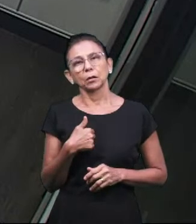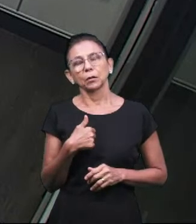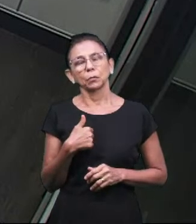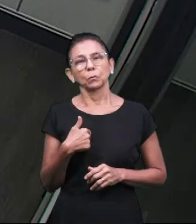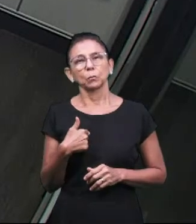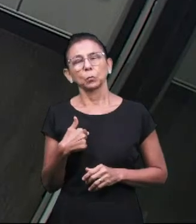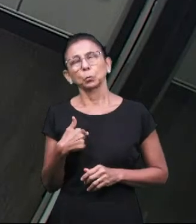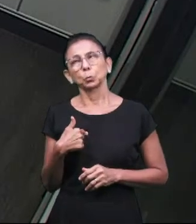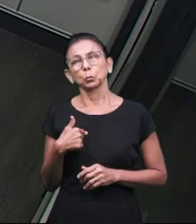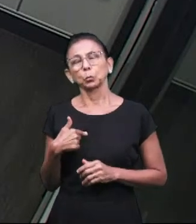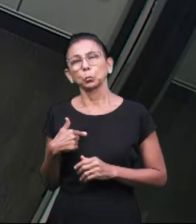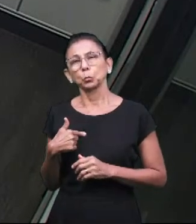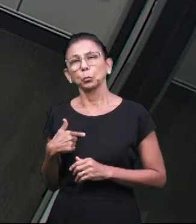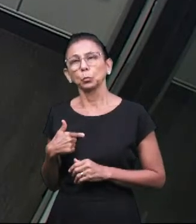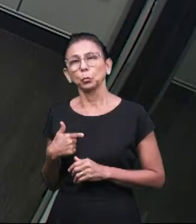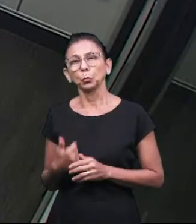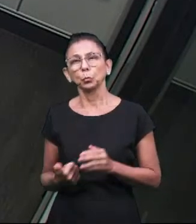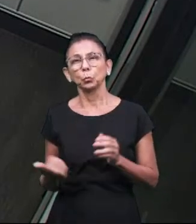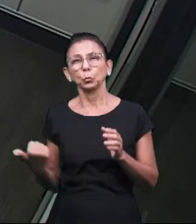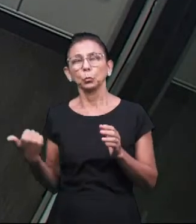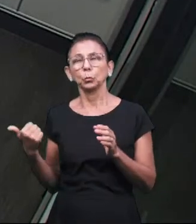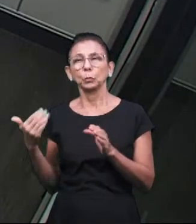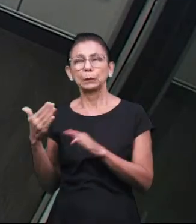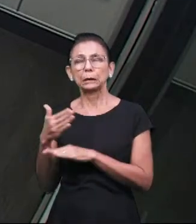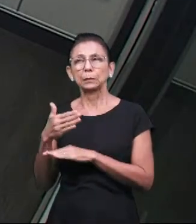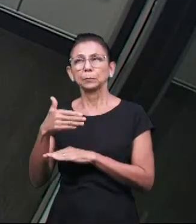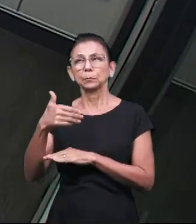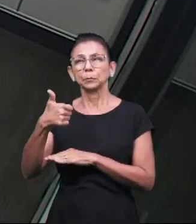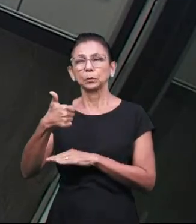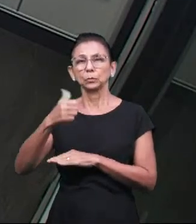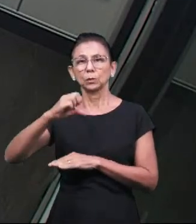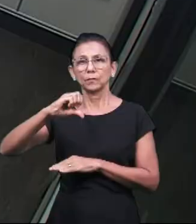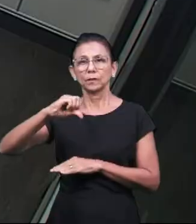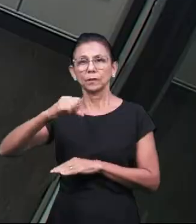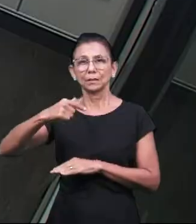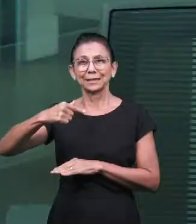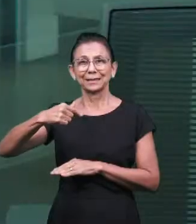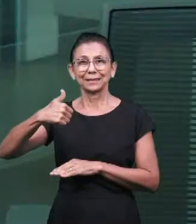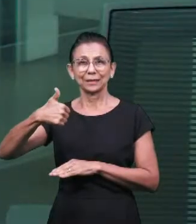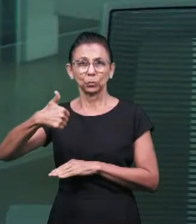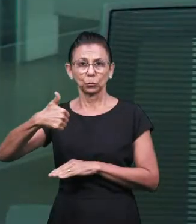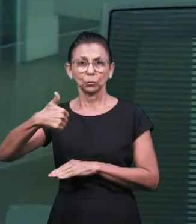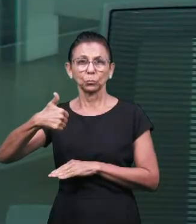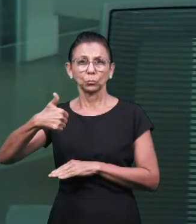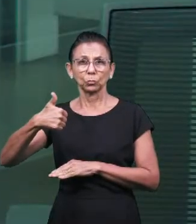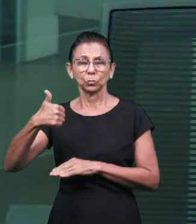cheguei em 1971. A igreja tinha 3 anos.